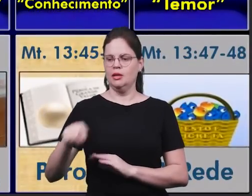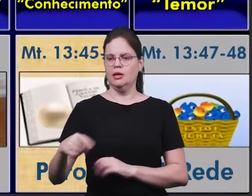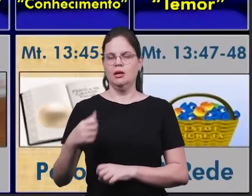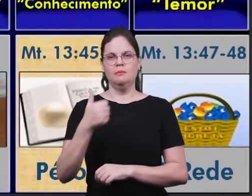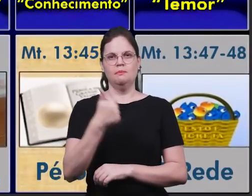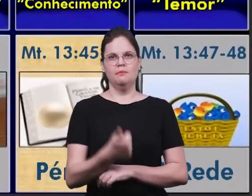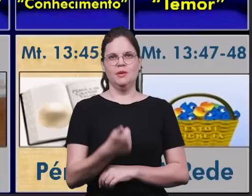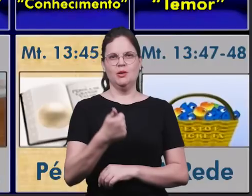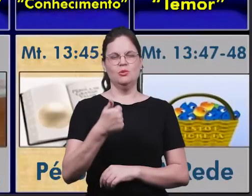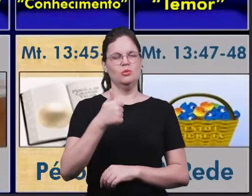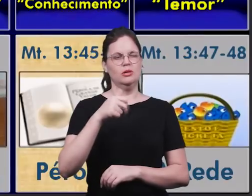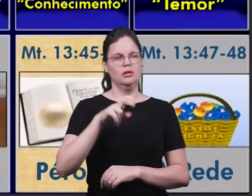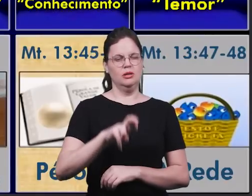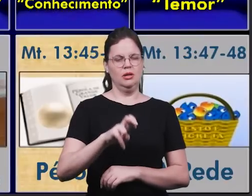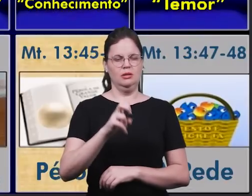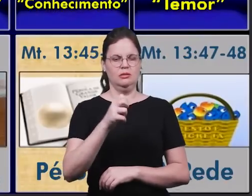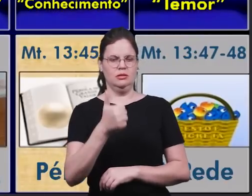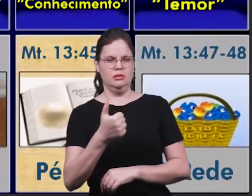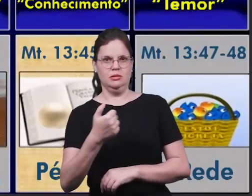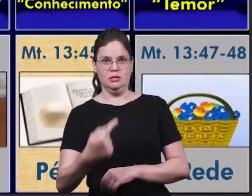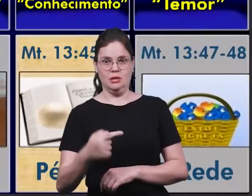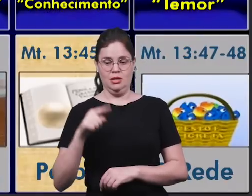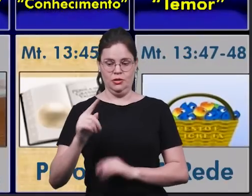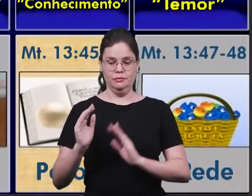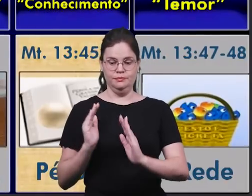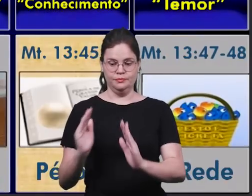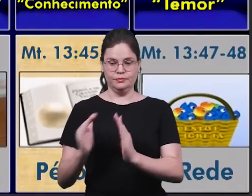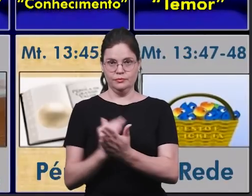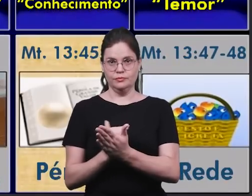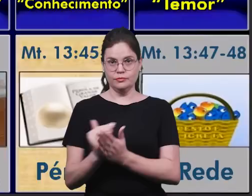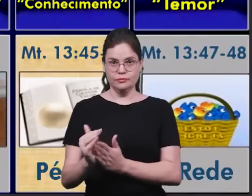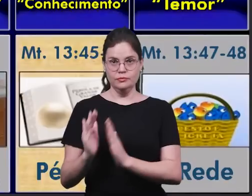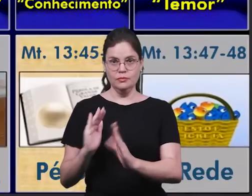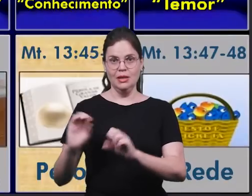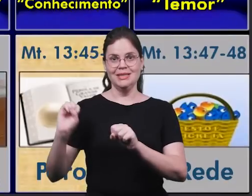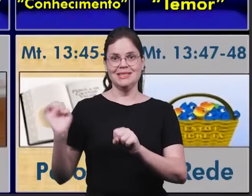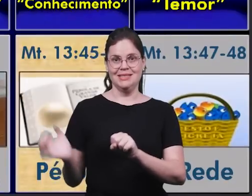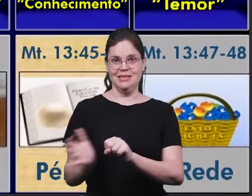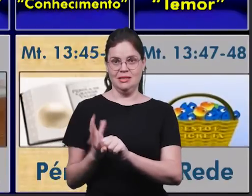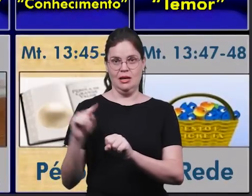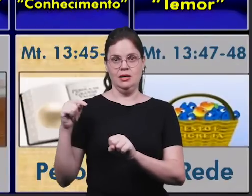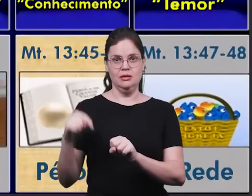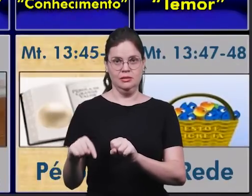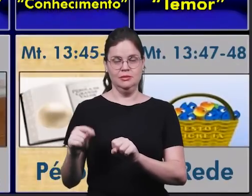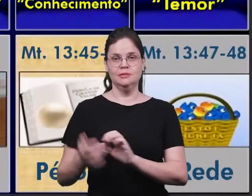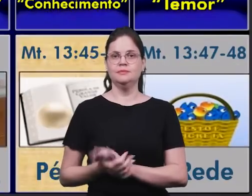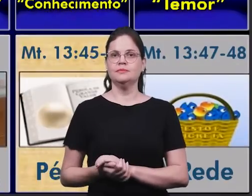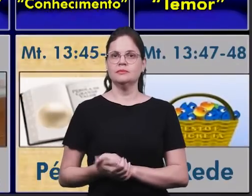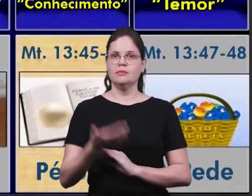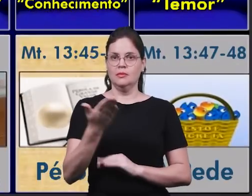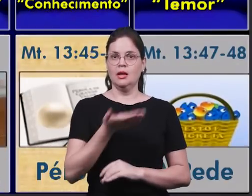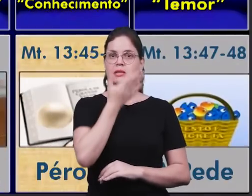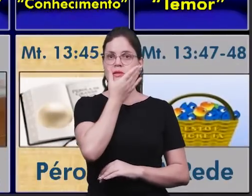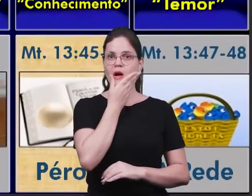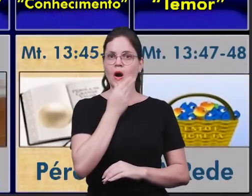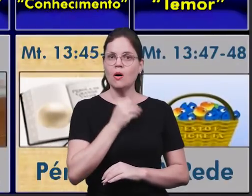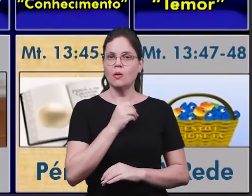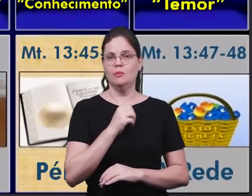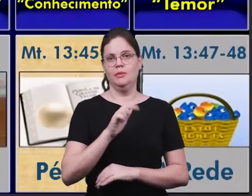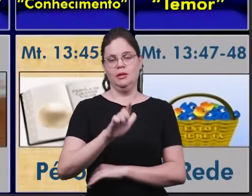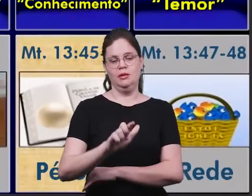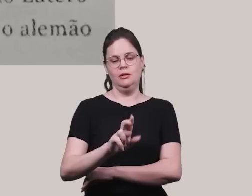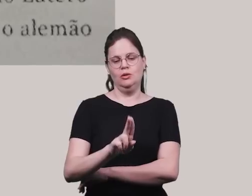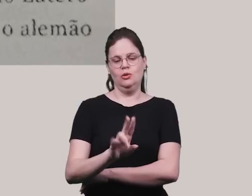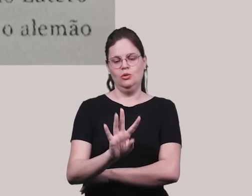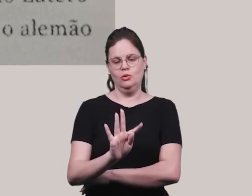inicia profeticamente esse período da igreja de Sardes. E esse personagem,